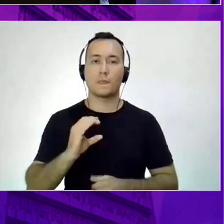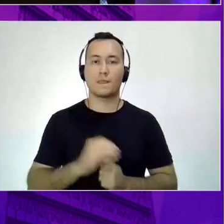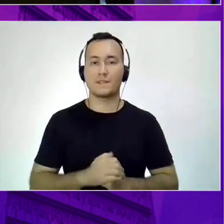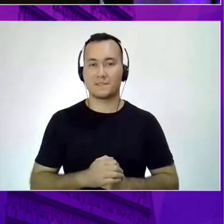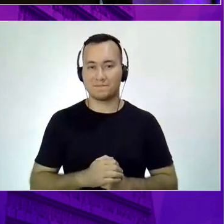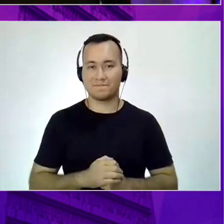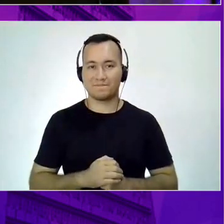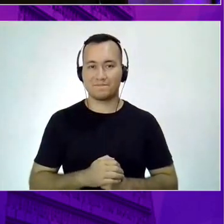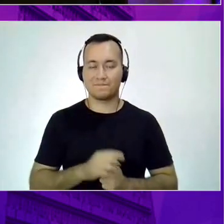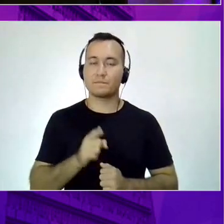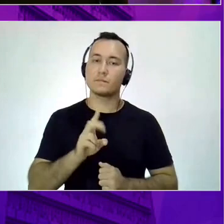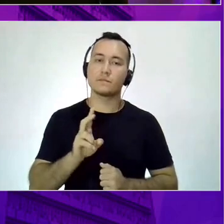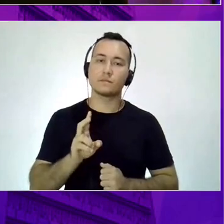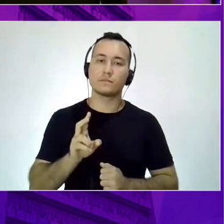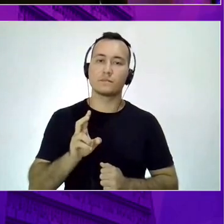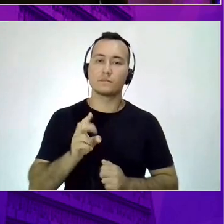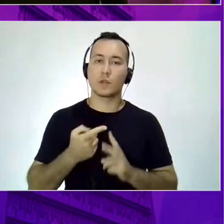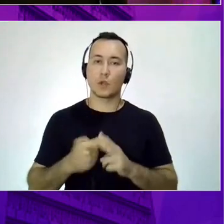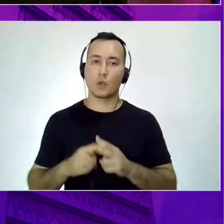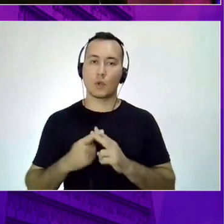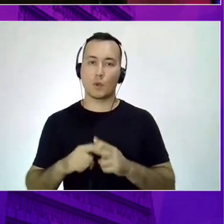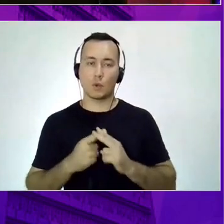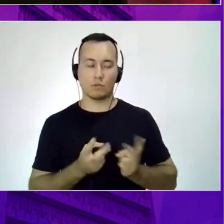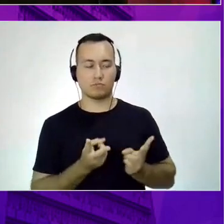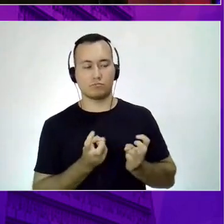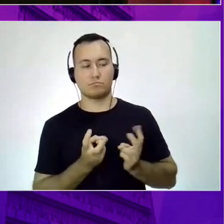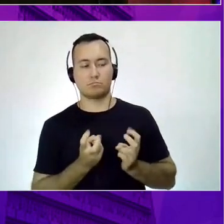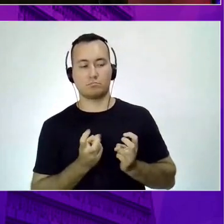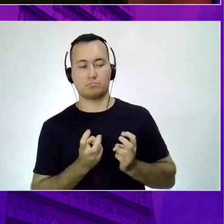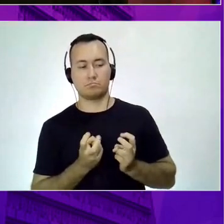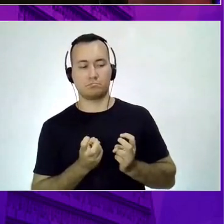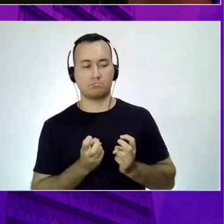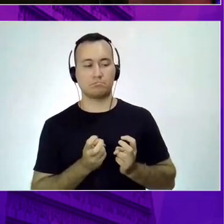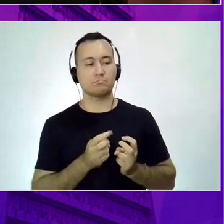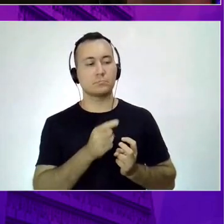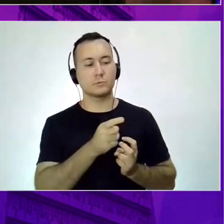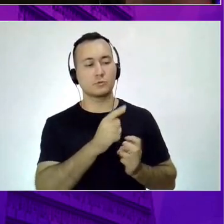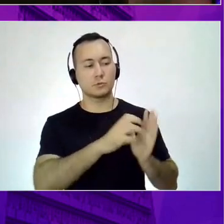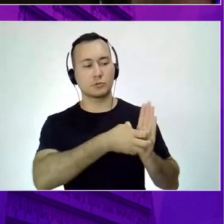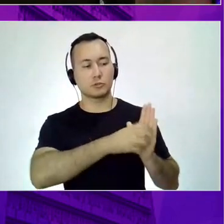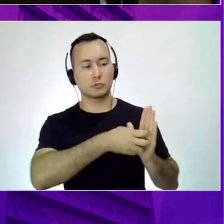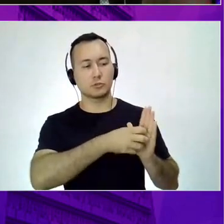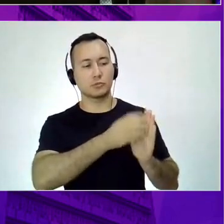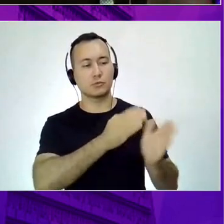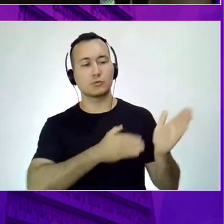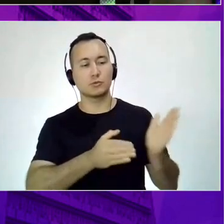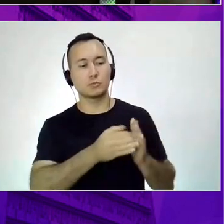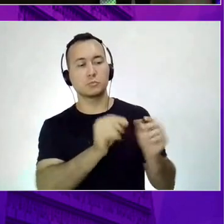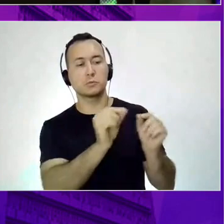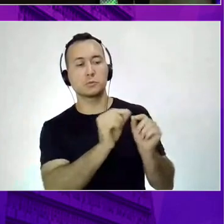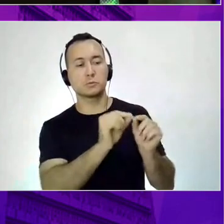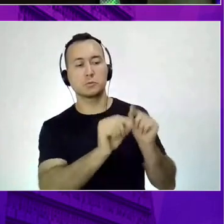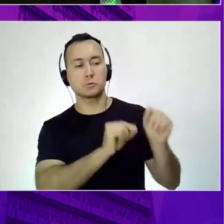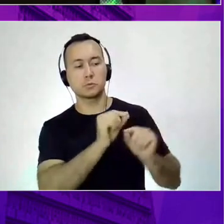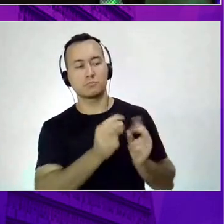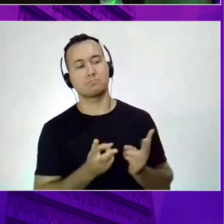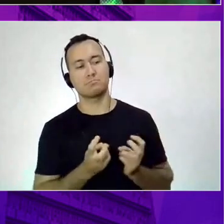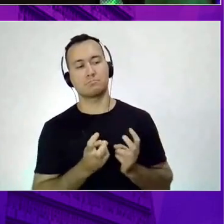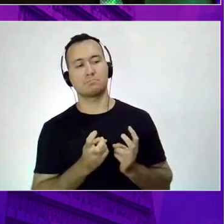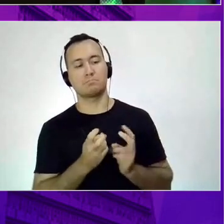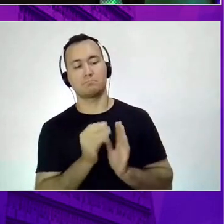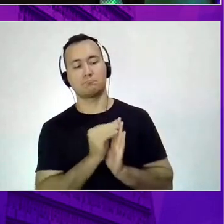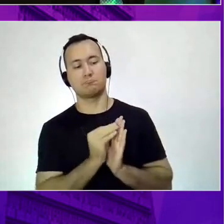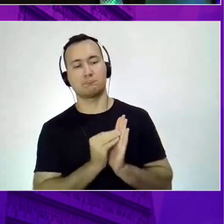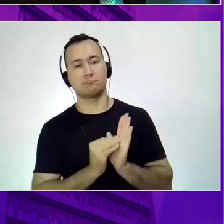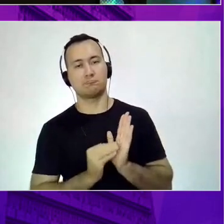de dados. Né? Criei o fluxo, e o que acontece? Aqui é só para demonstrar para vocês, né, que a gente tem ali